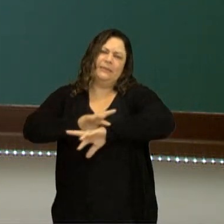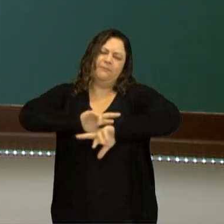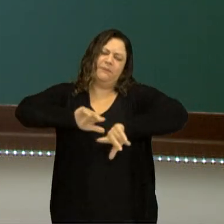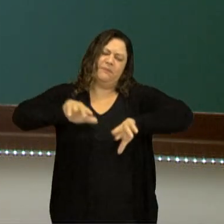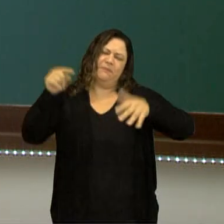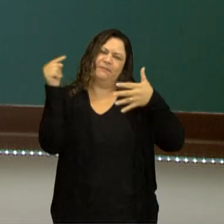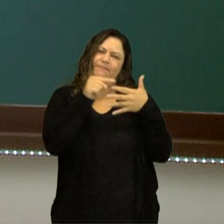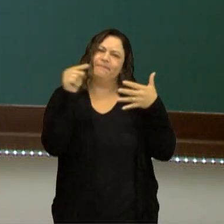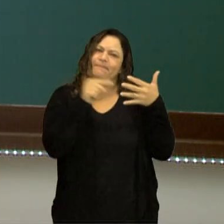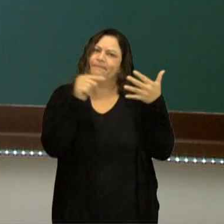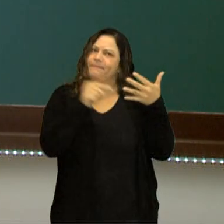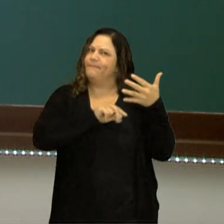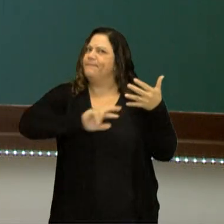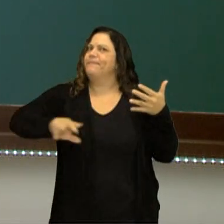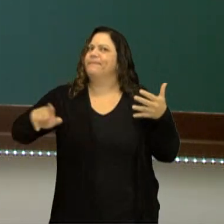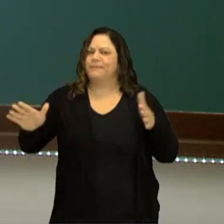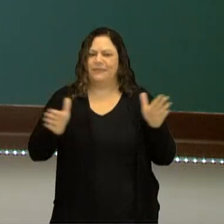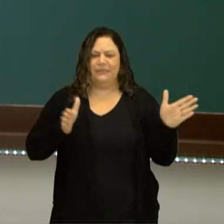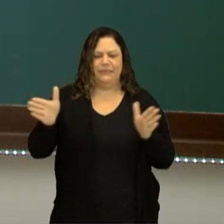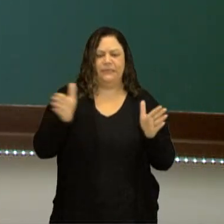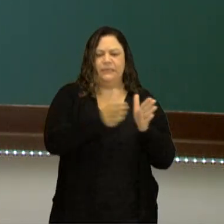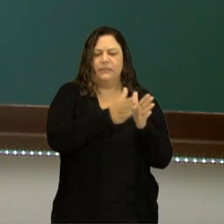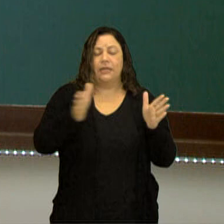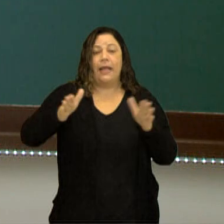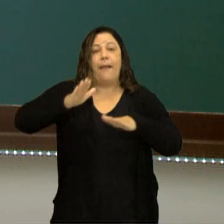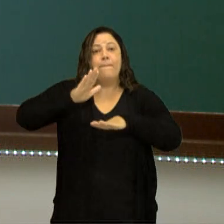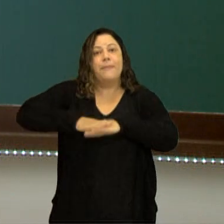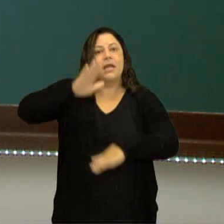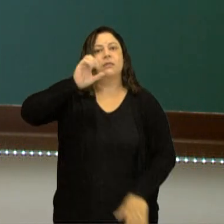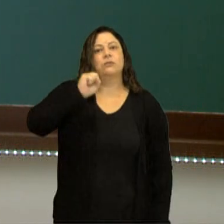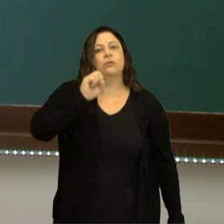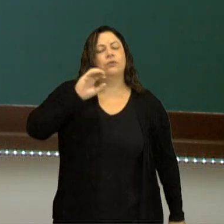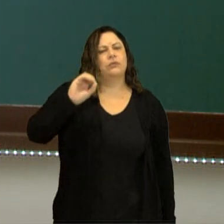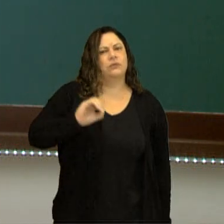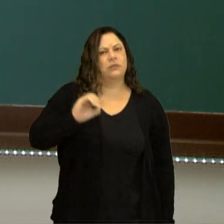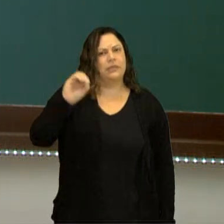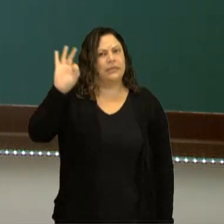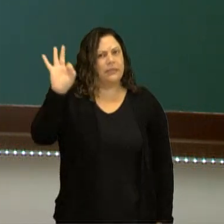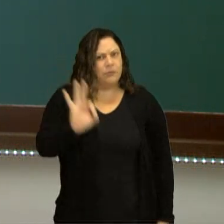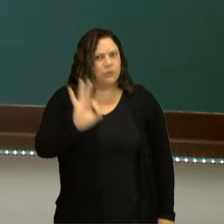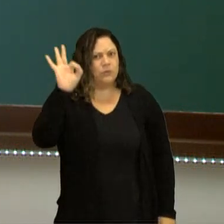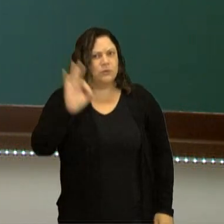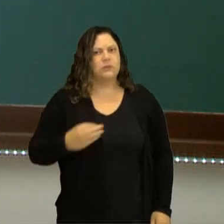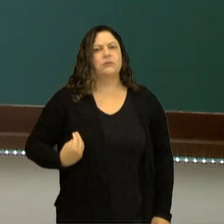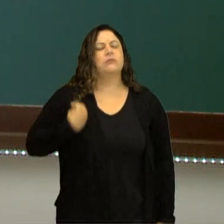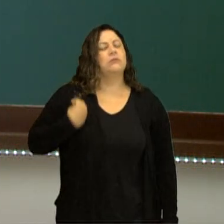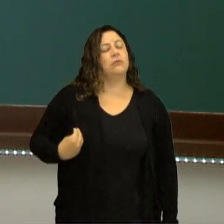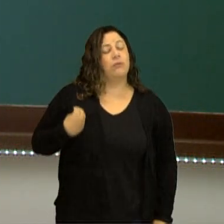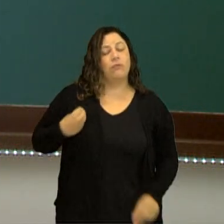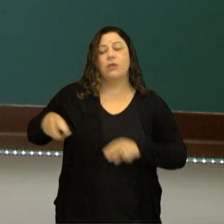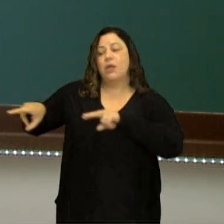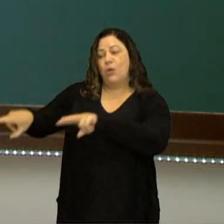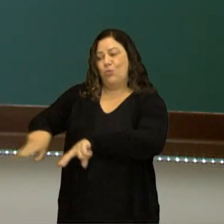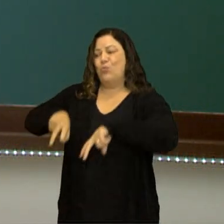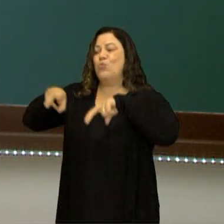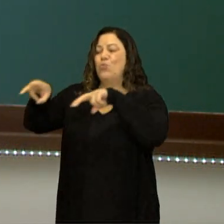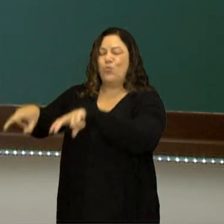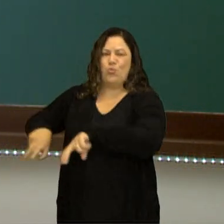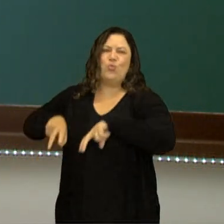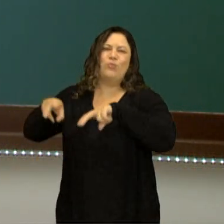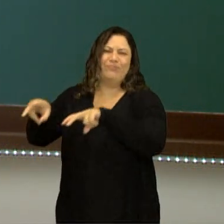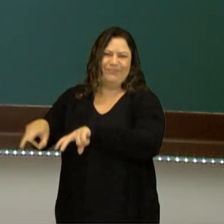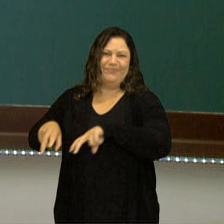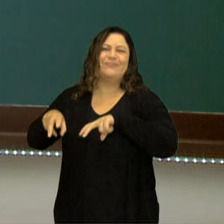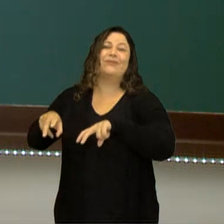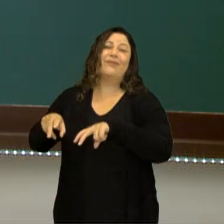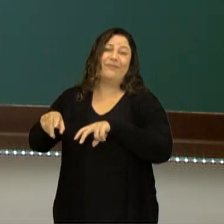Existem dados do período que dizem que mais de 80% da população russa vivia no campo sob um regime de